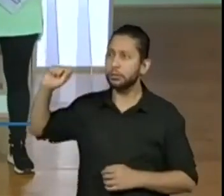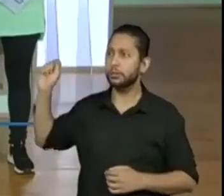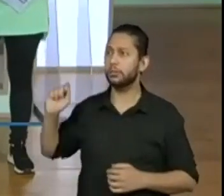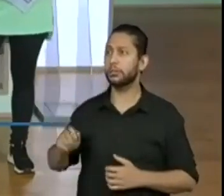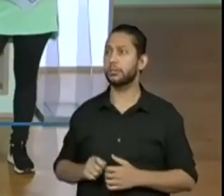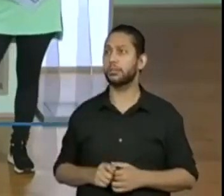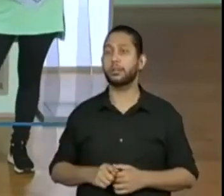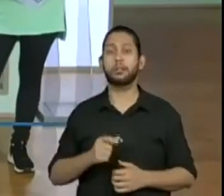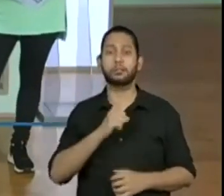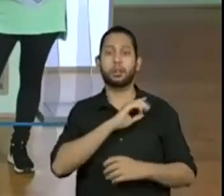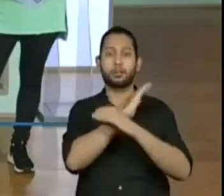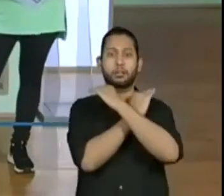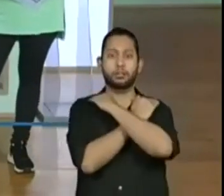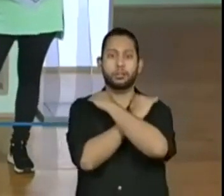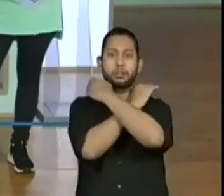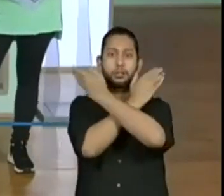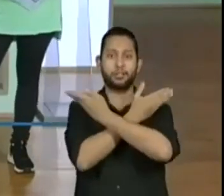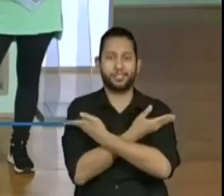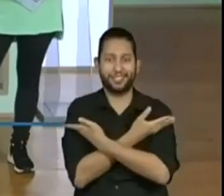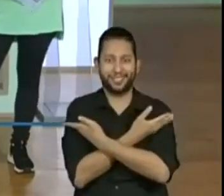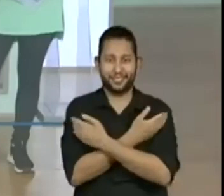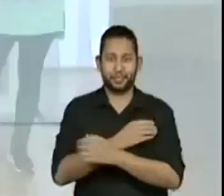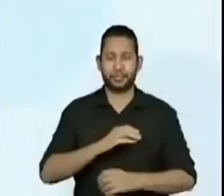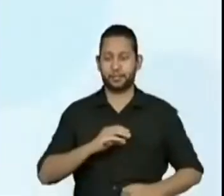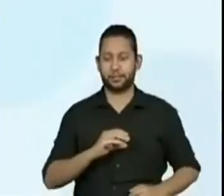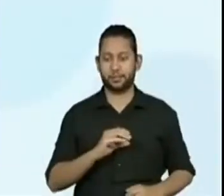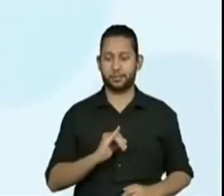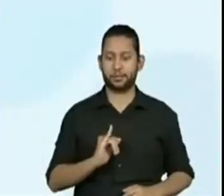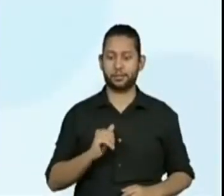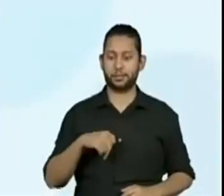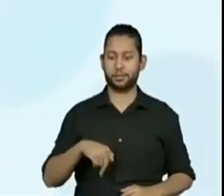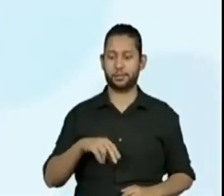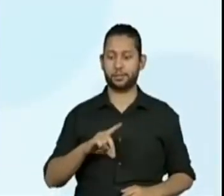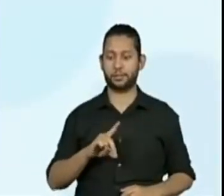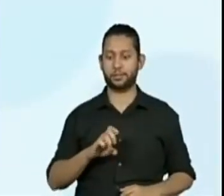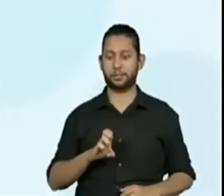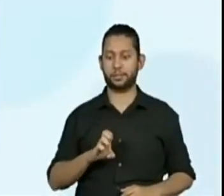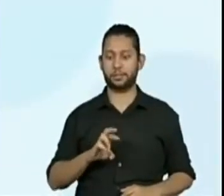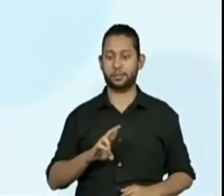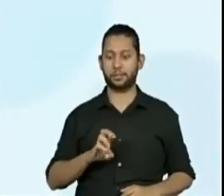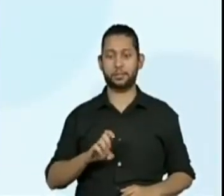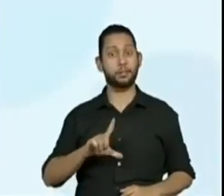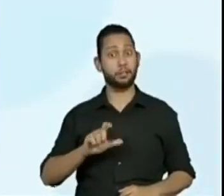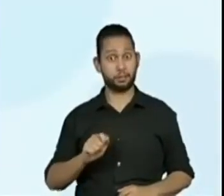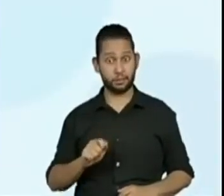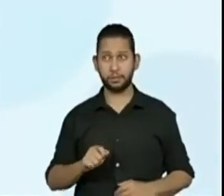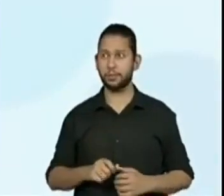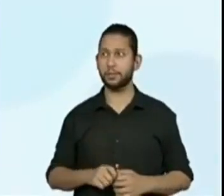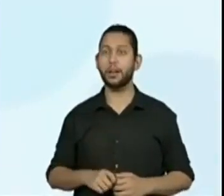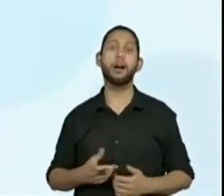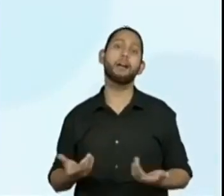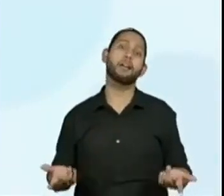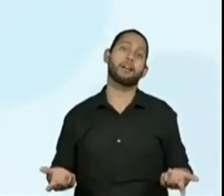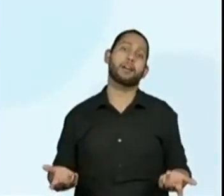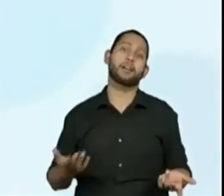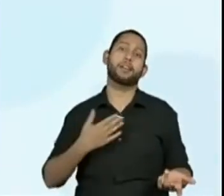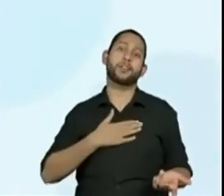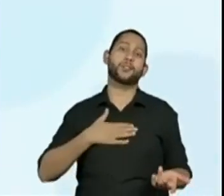mandou Cinderela. Cinderela, vamos colocar Cinderela. Pro William mandou Os Três